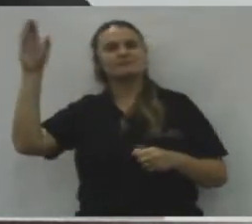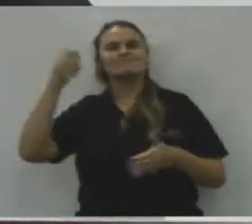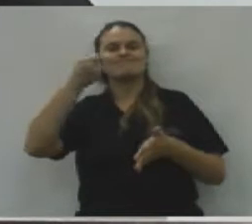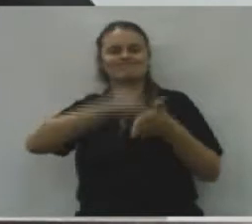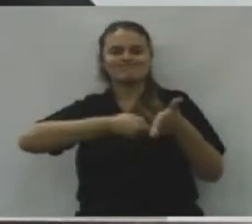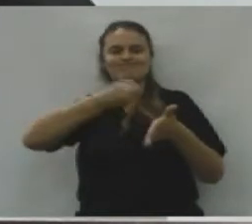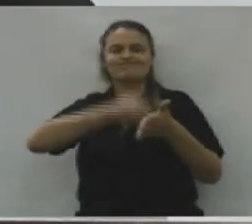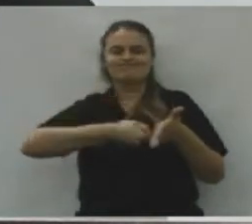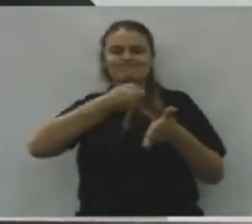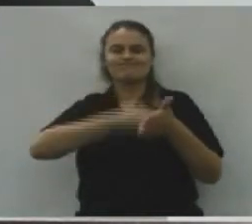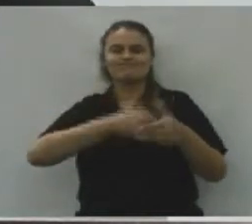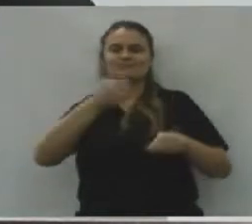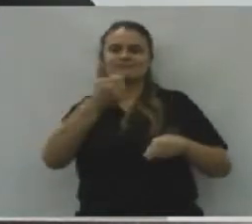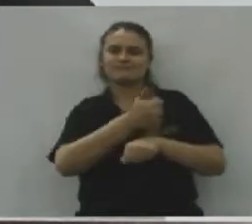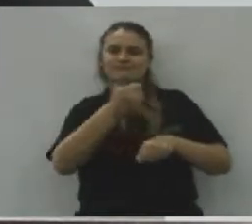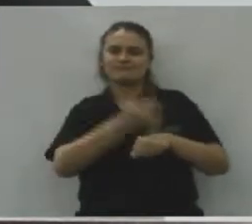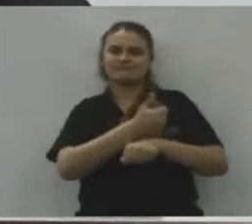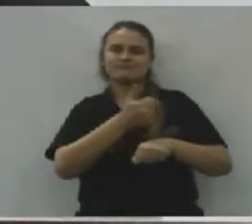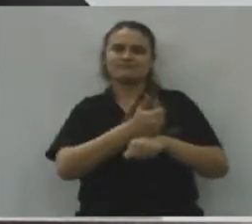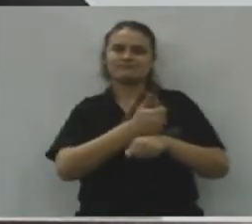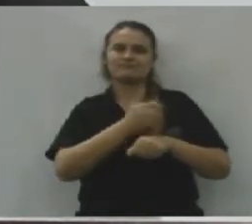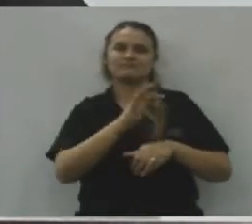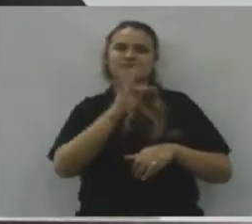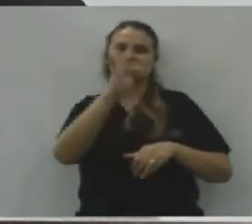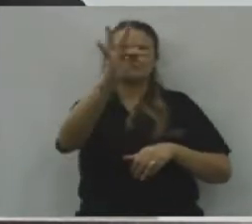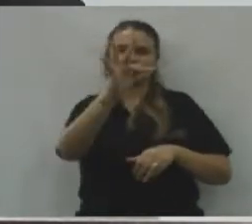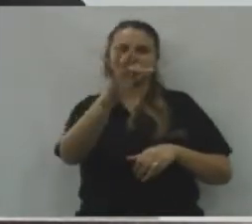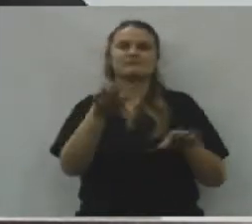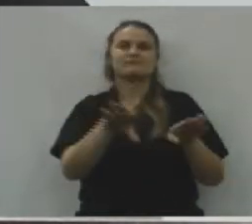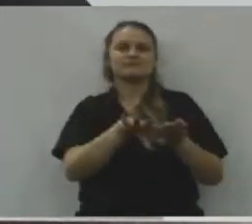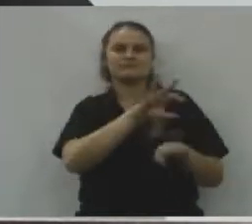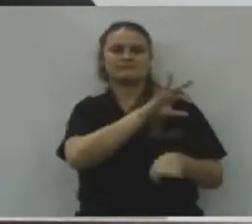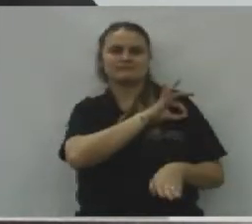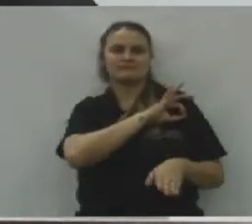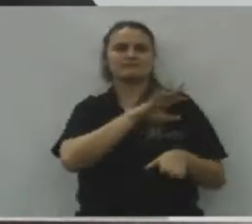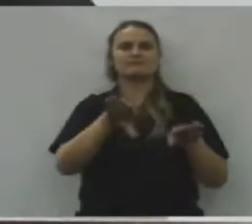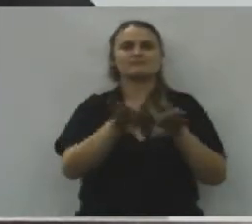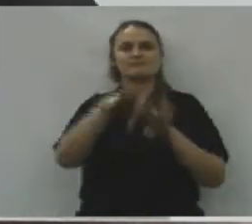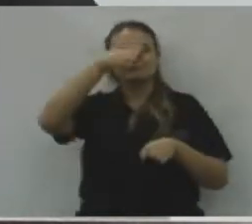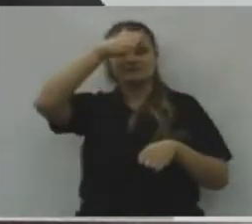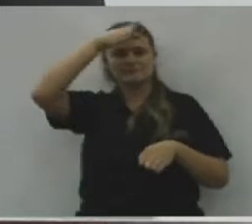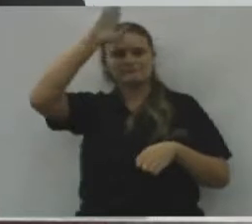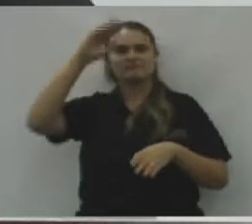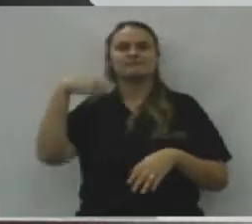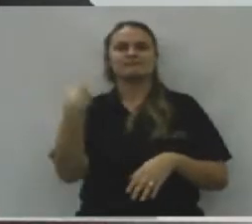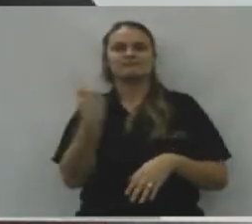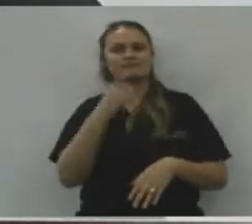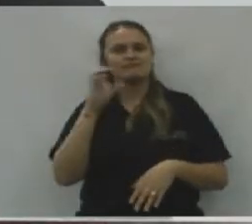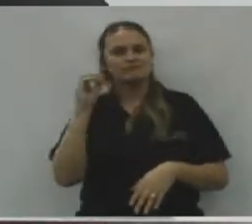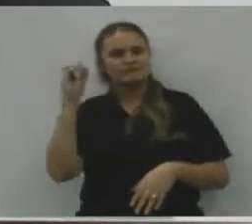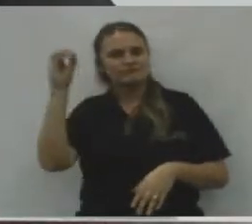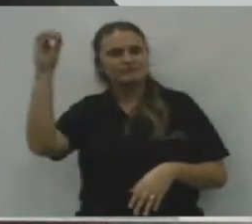luta pela carreira dos praças da Polícia Militar do Paraná e dos bombeiros militares, estaremos lá amanhã